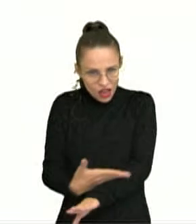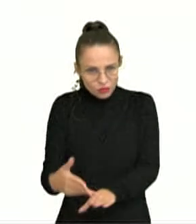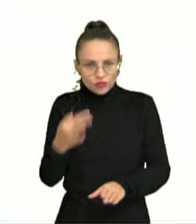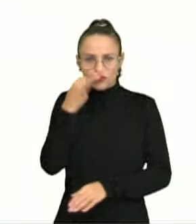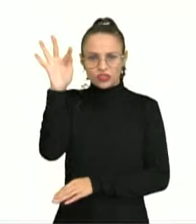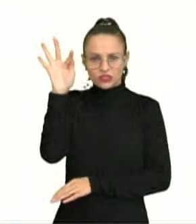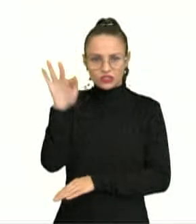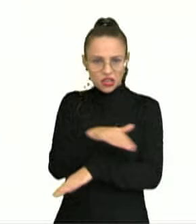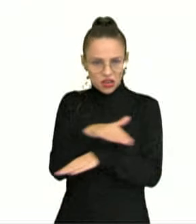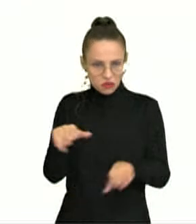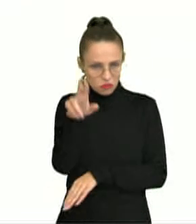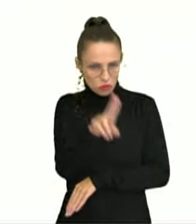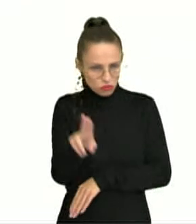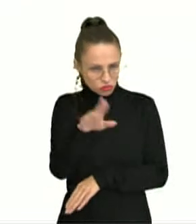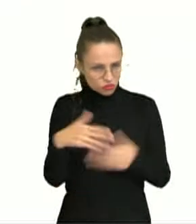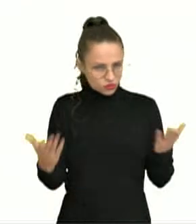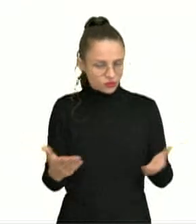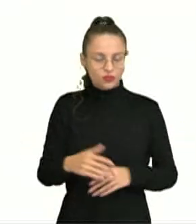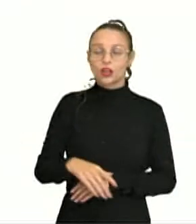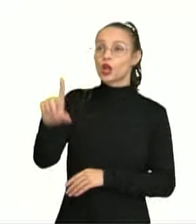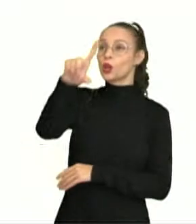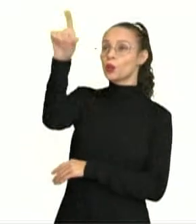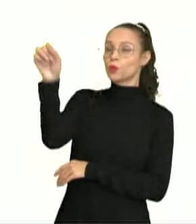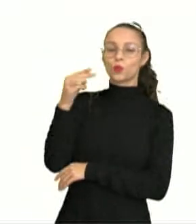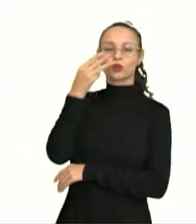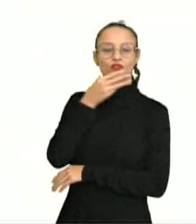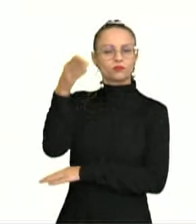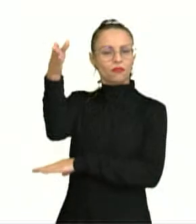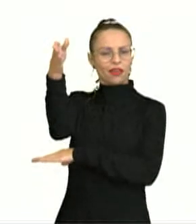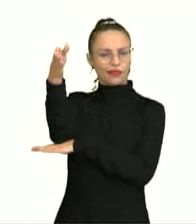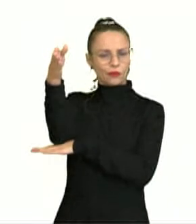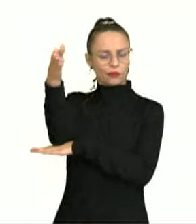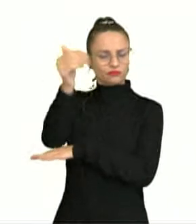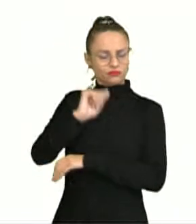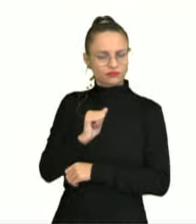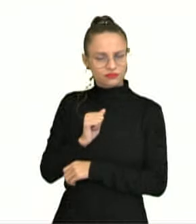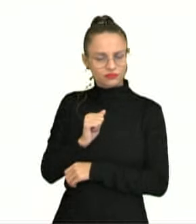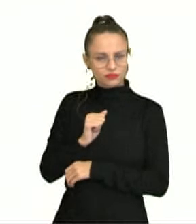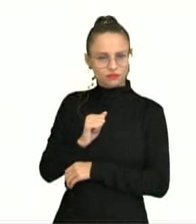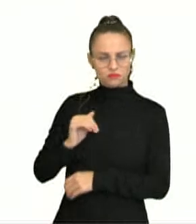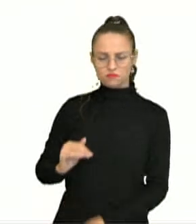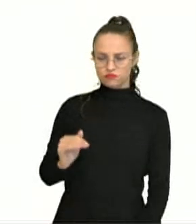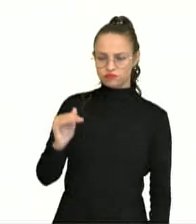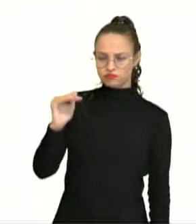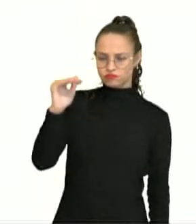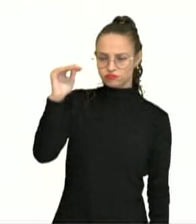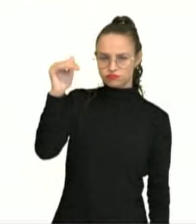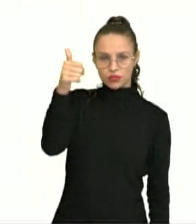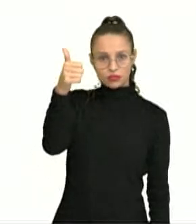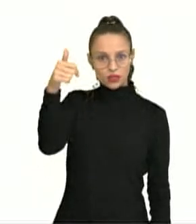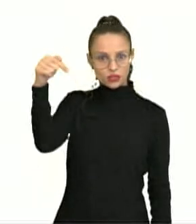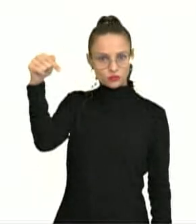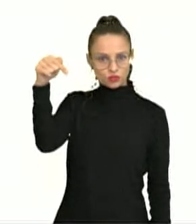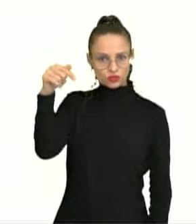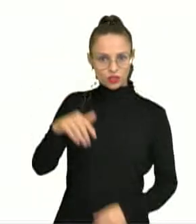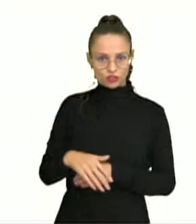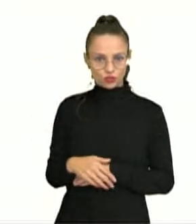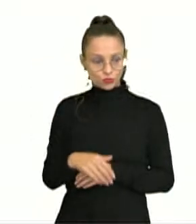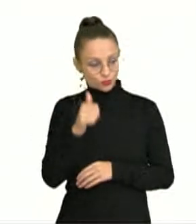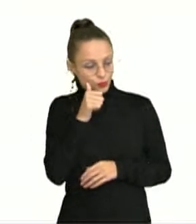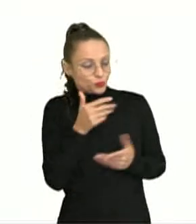desuso? Na lua de mel, numa suíte matrimonial no 17º andar.